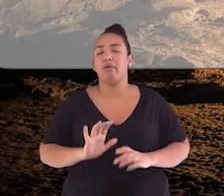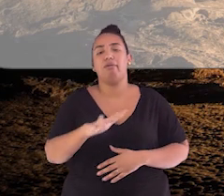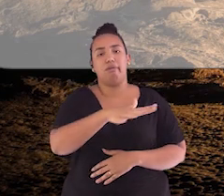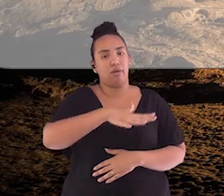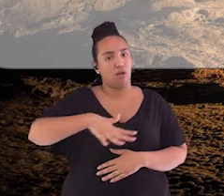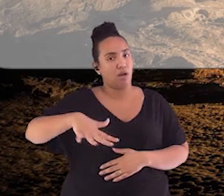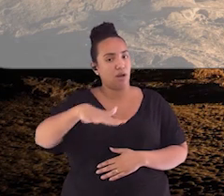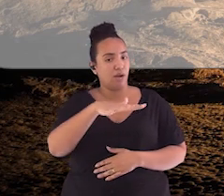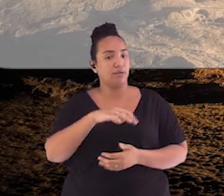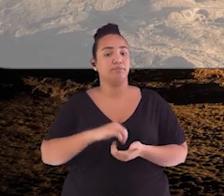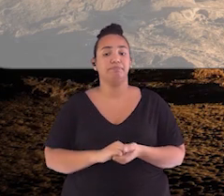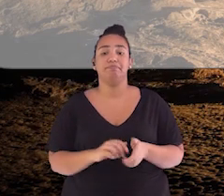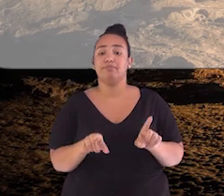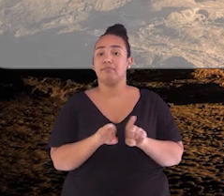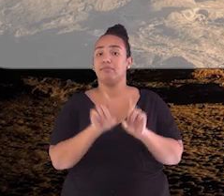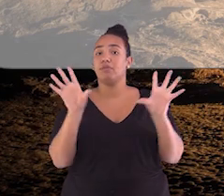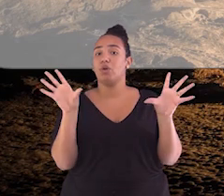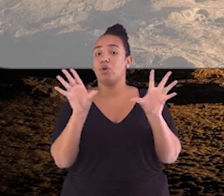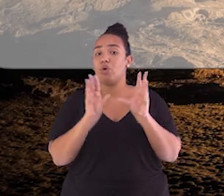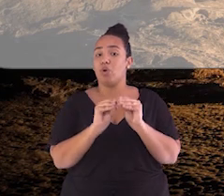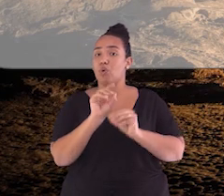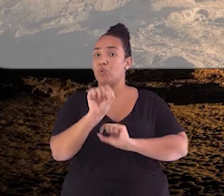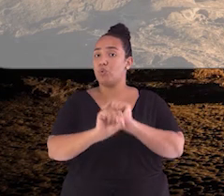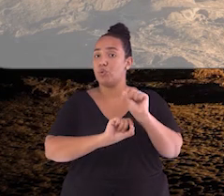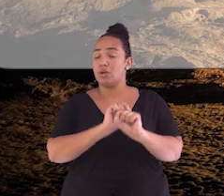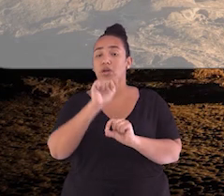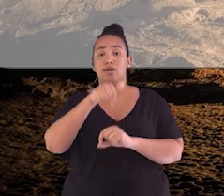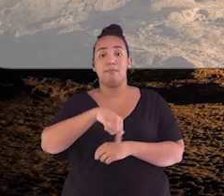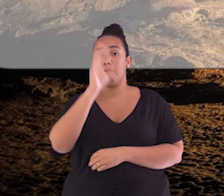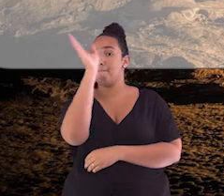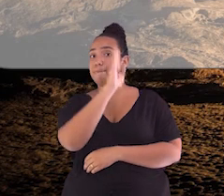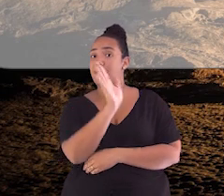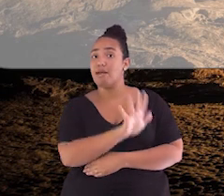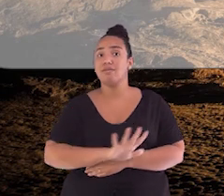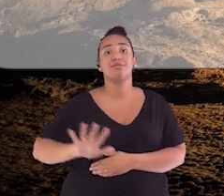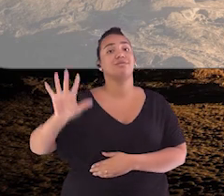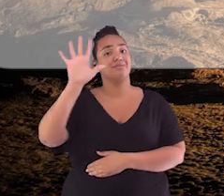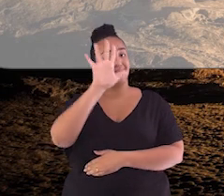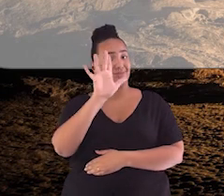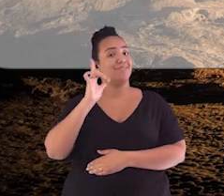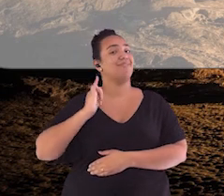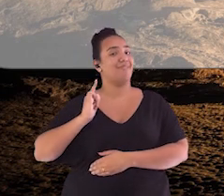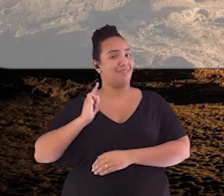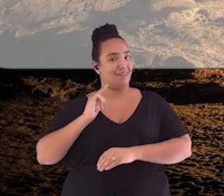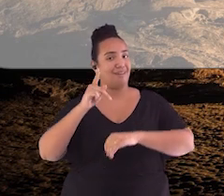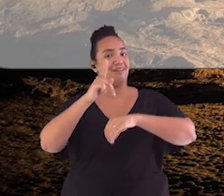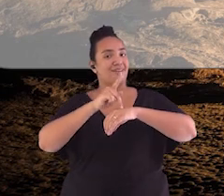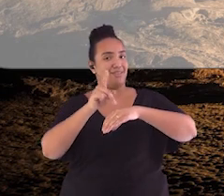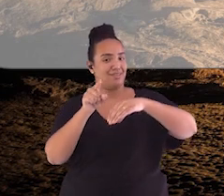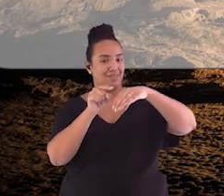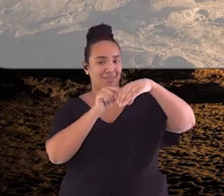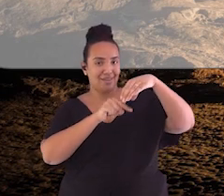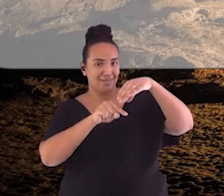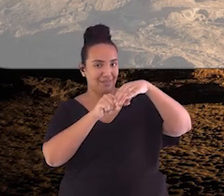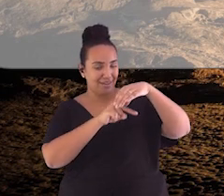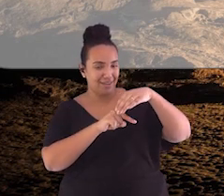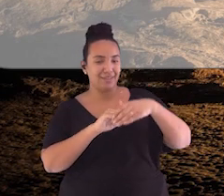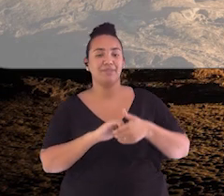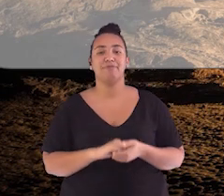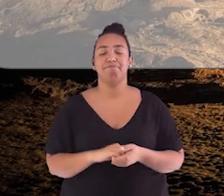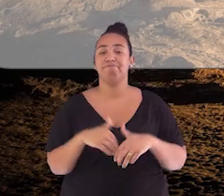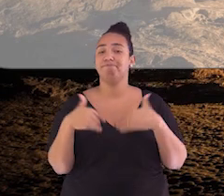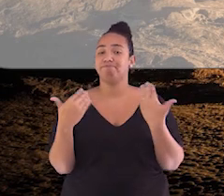E podemos concluir que o Brasil é conhecido como o país das cavernas. Bom,